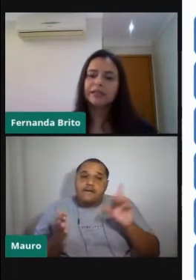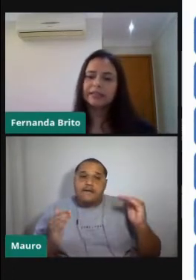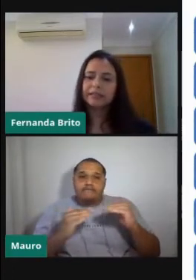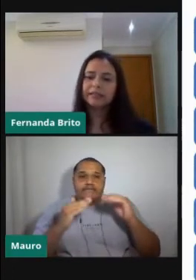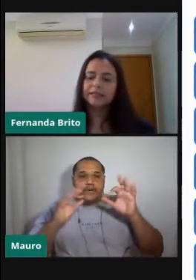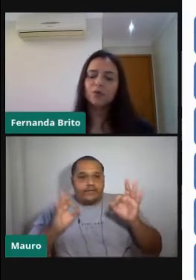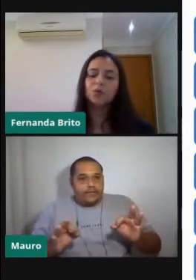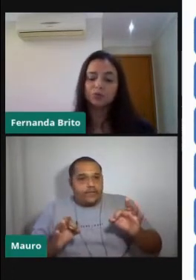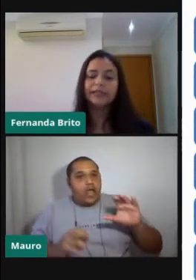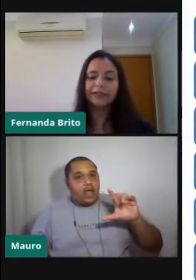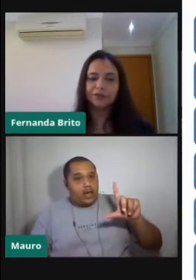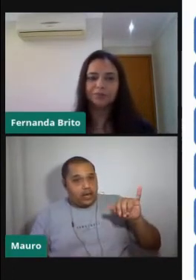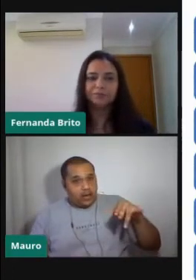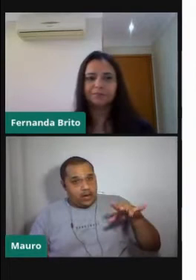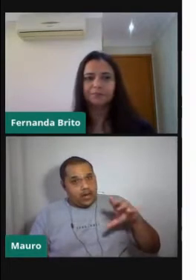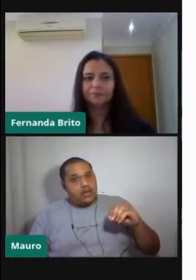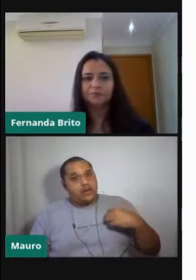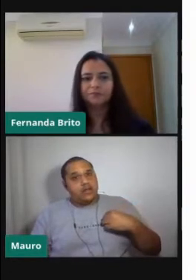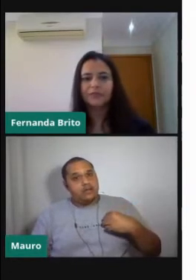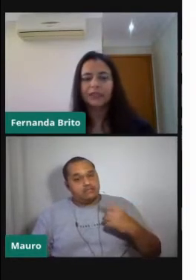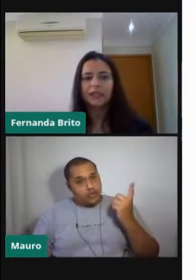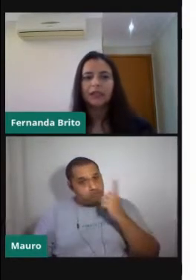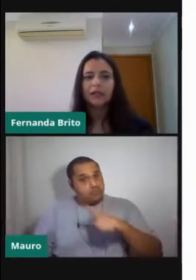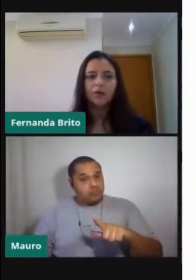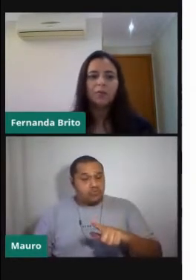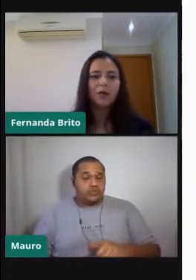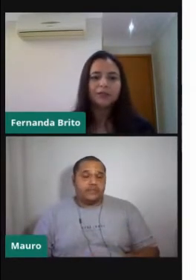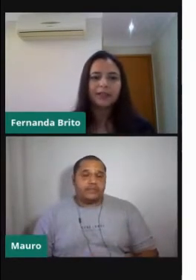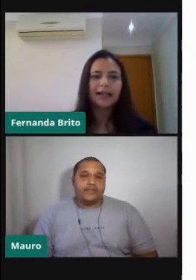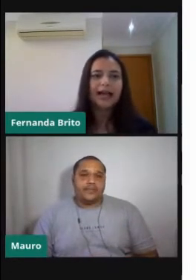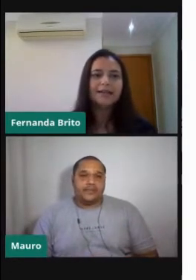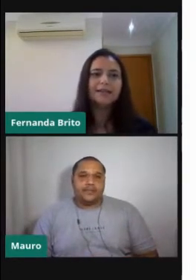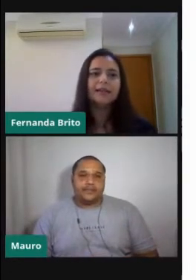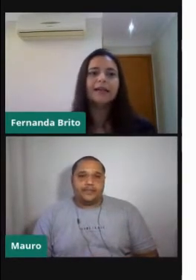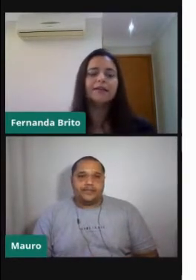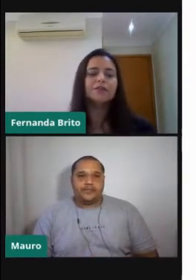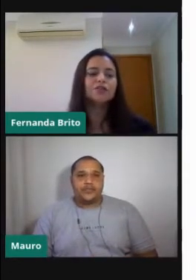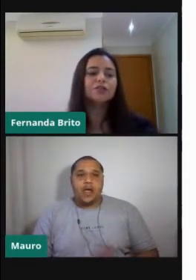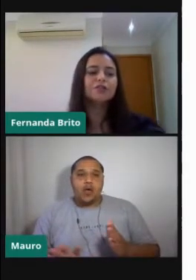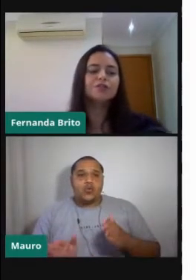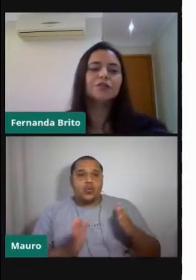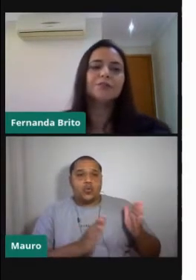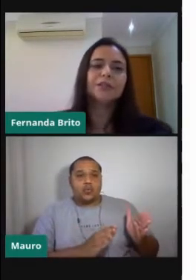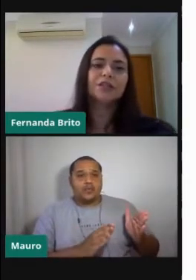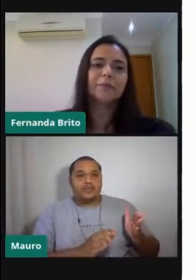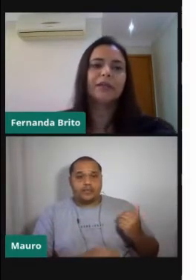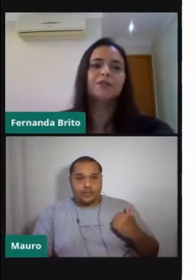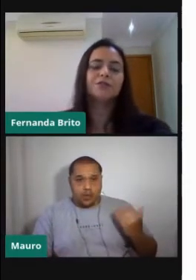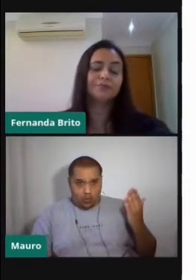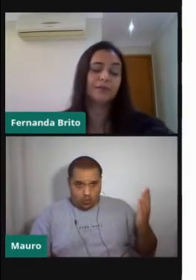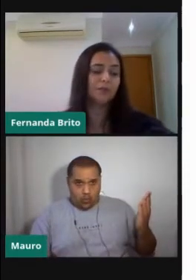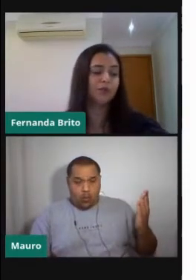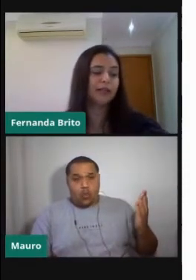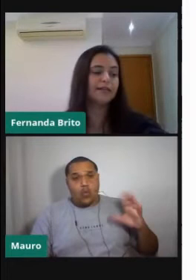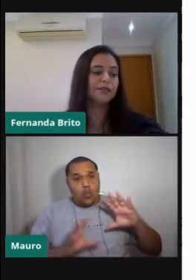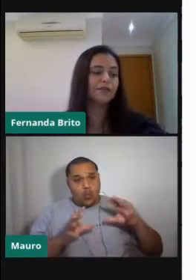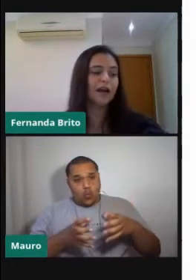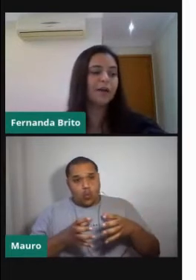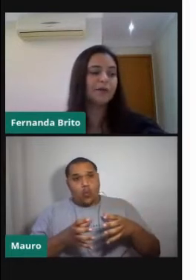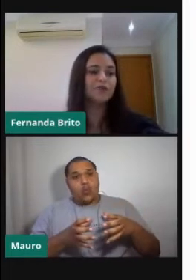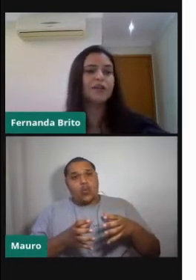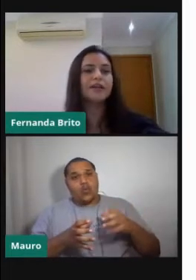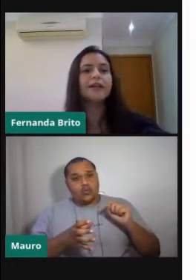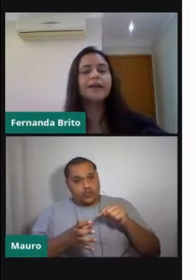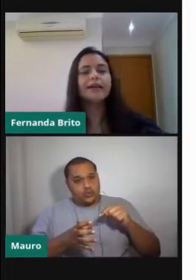mais contundente. Uma outra classe, né, de medicamentos, uma outra classe